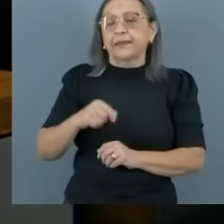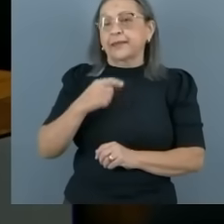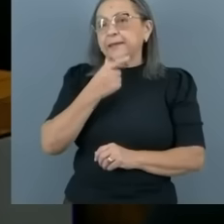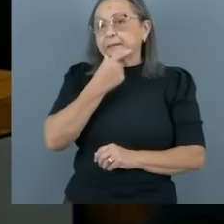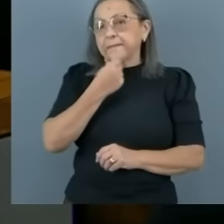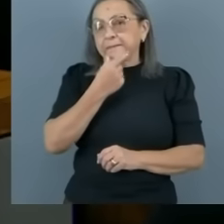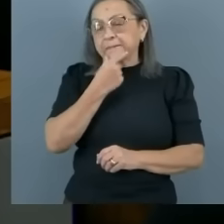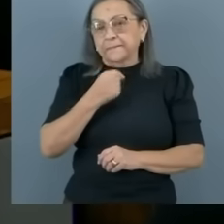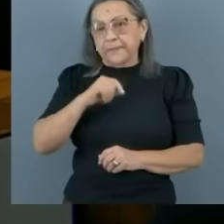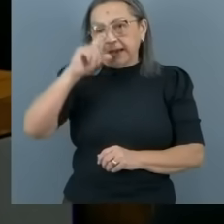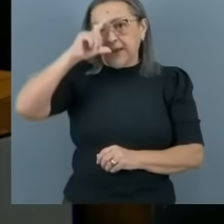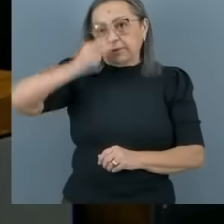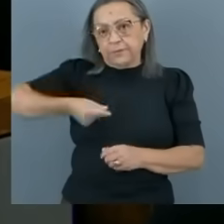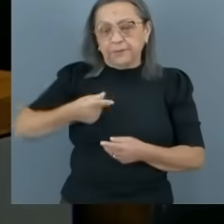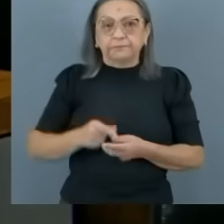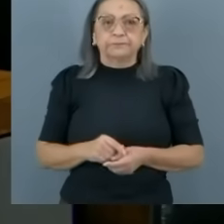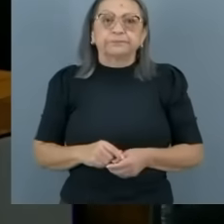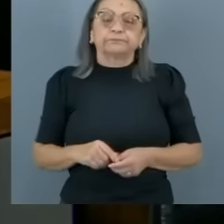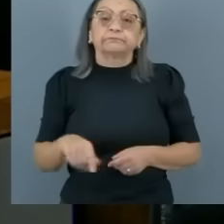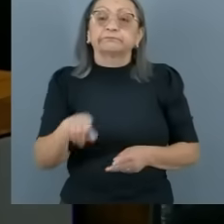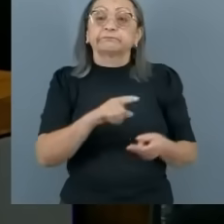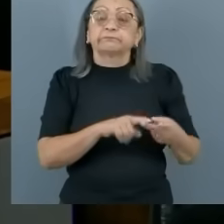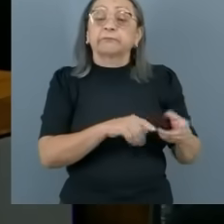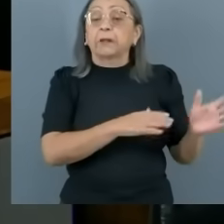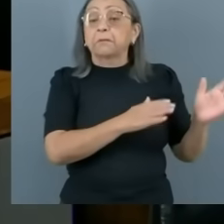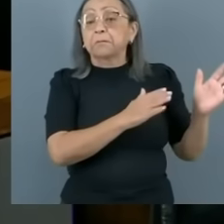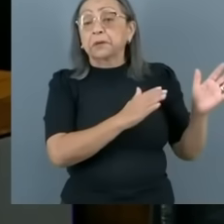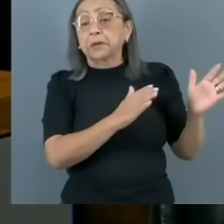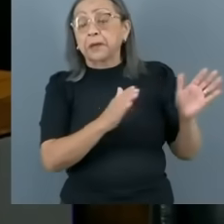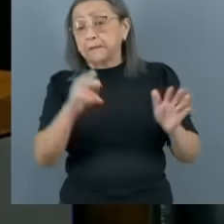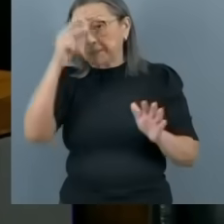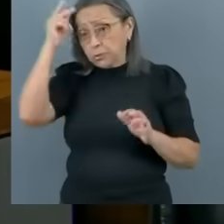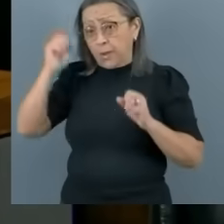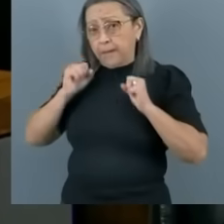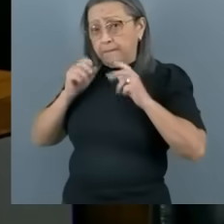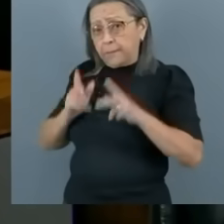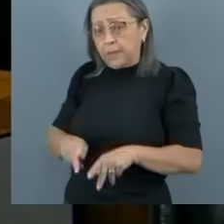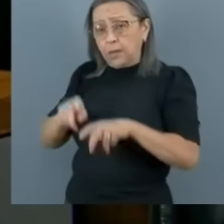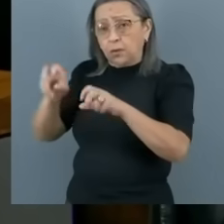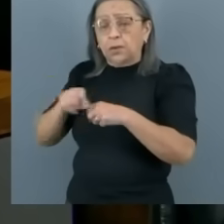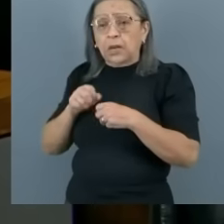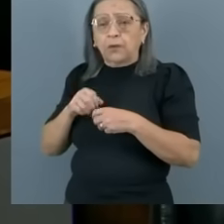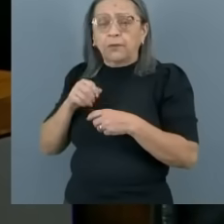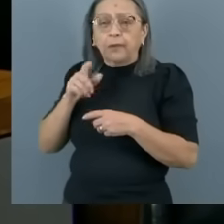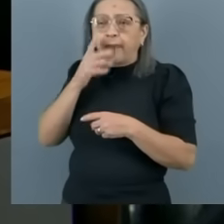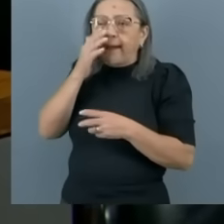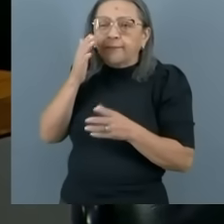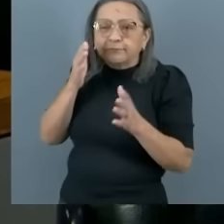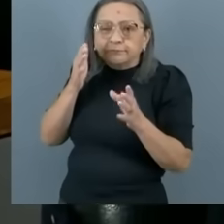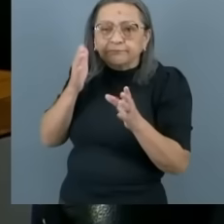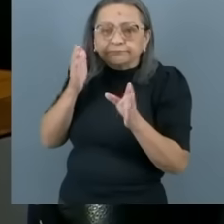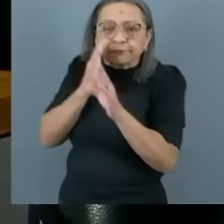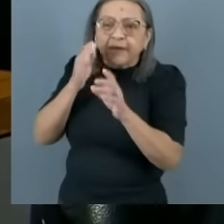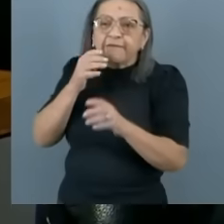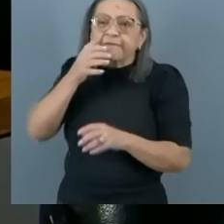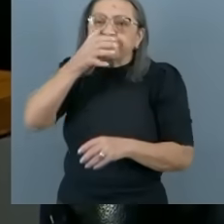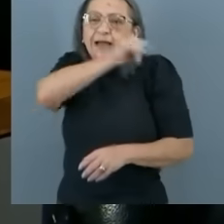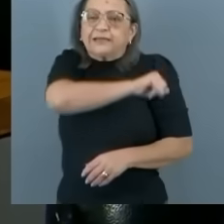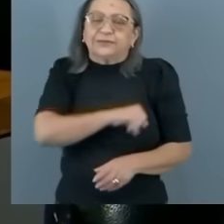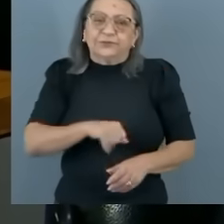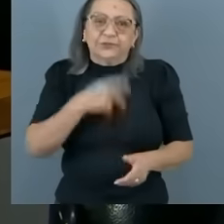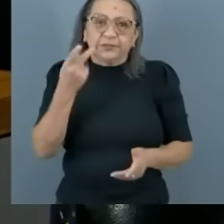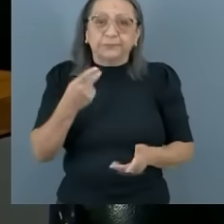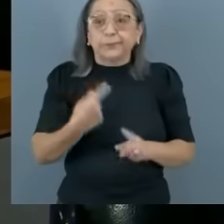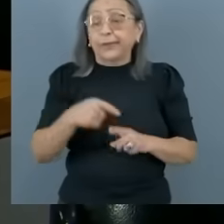os aposentados rurais foram presas fáceis pela sua, talvez, dificuldade